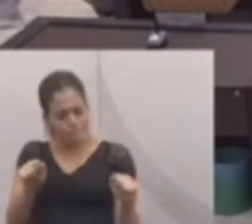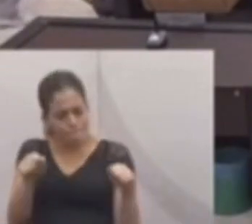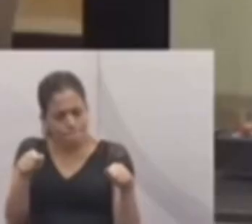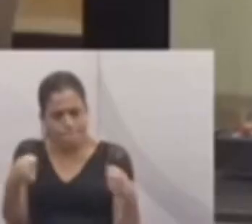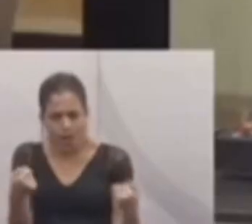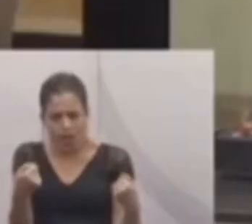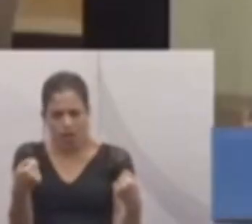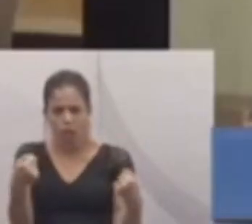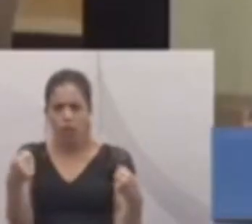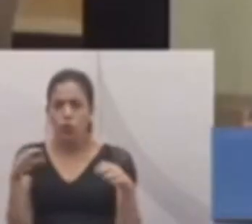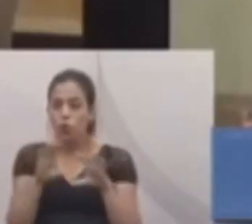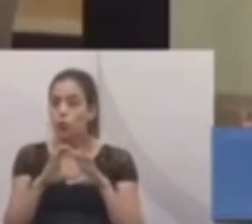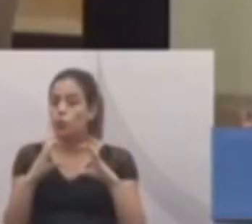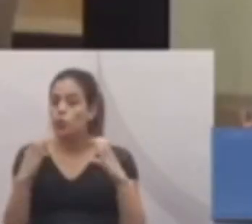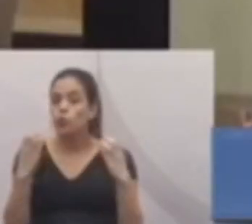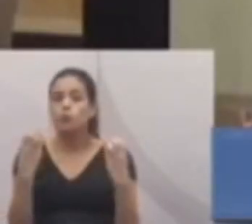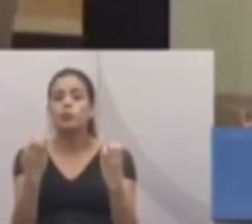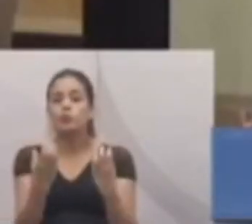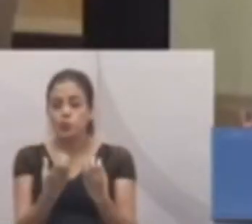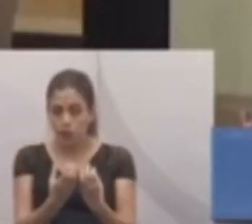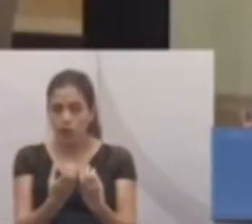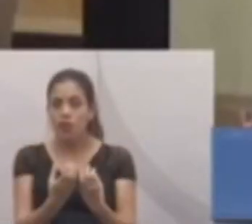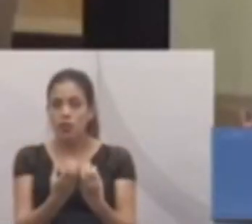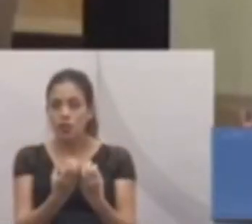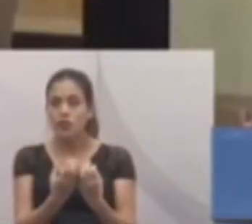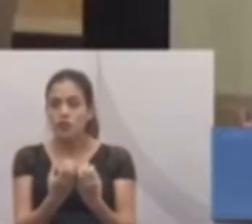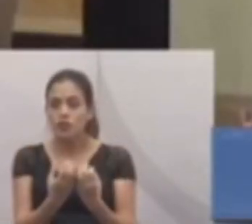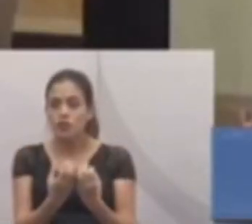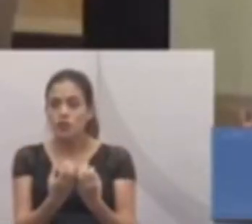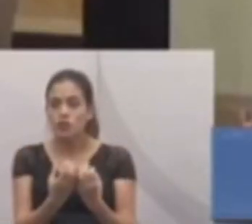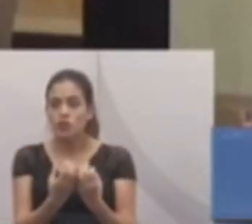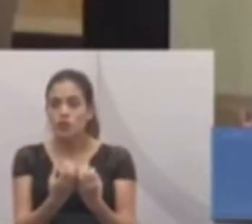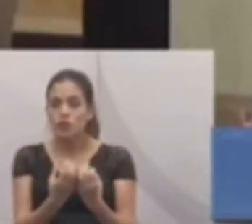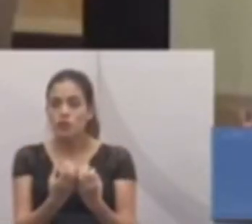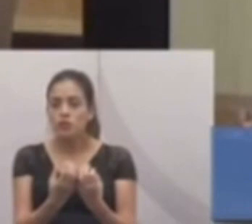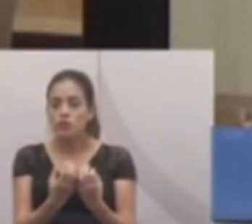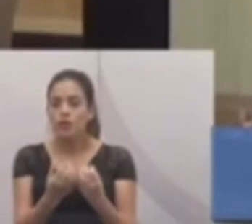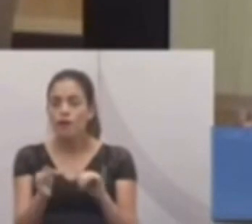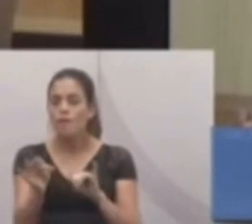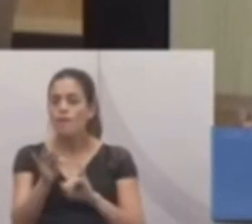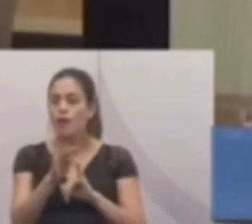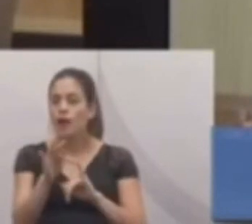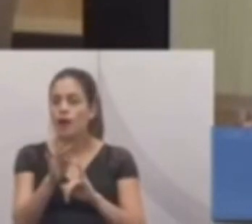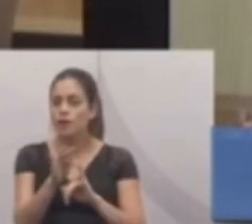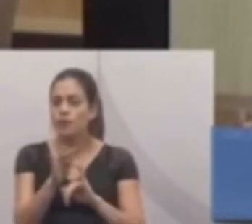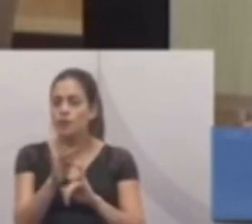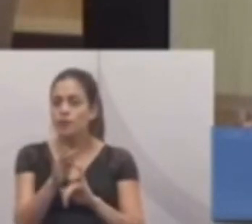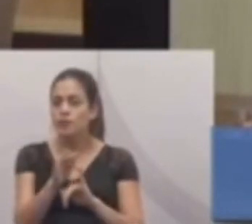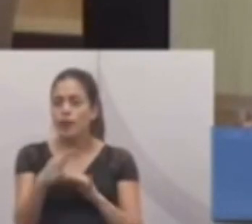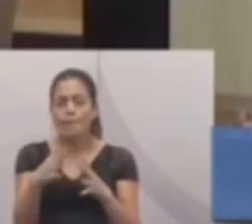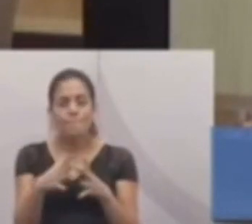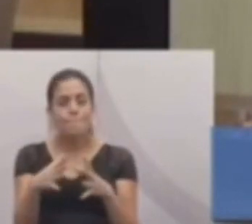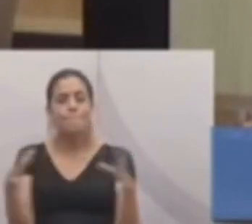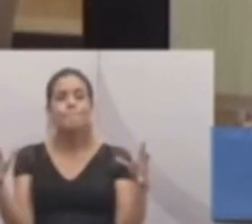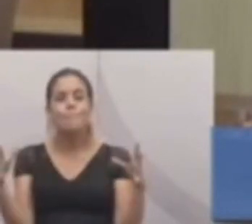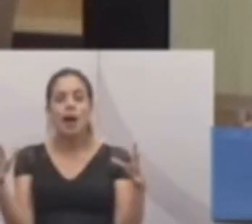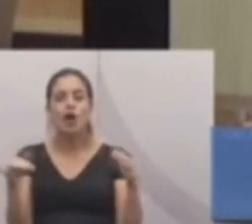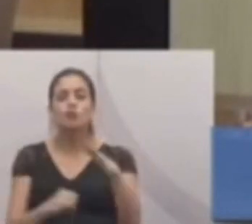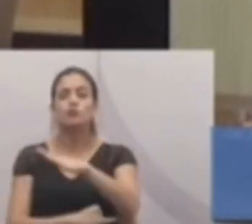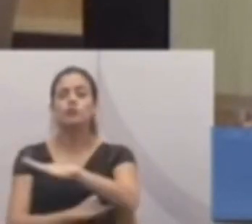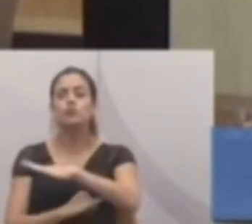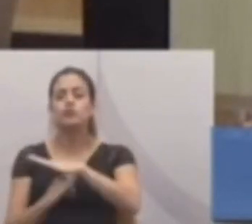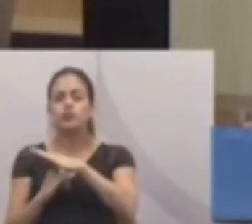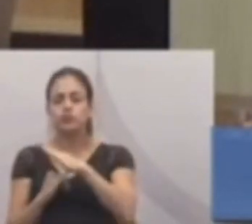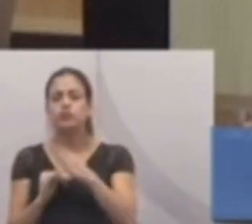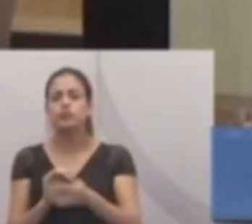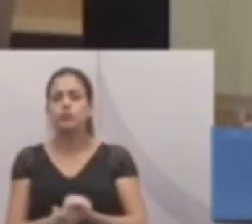empenho, né, de toda a comunidade em realmente validar o Instituto Federal de Jacareí como uma das maiores instituições